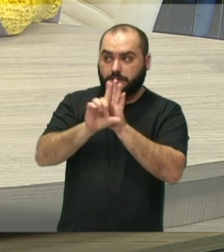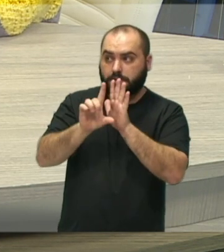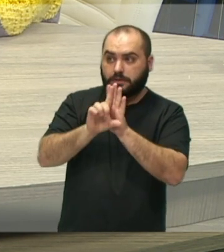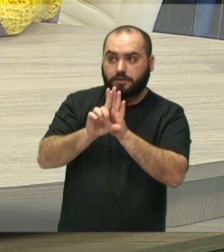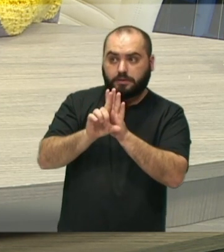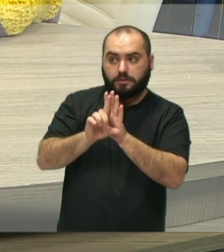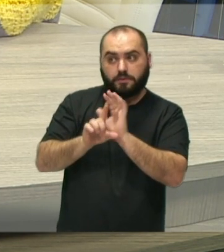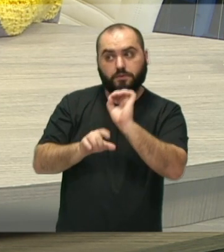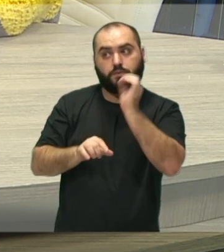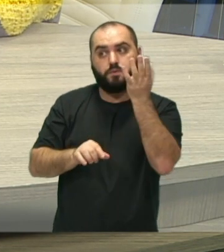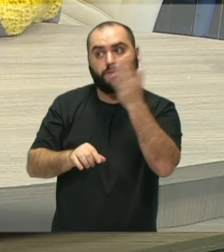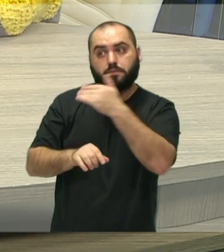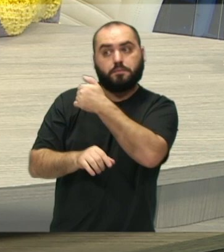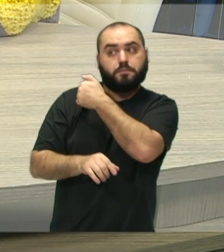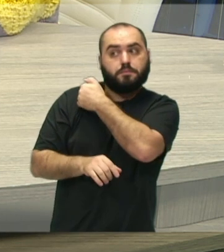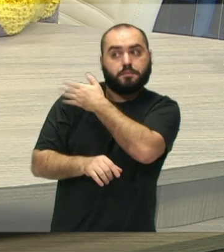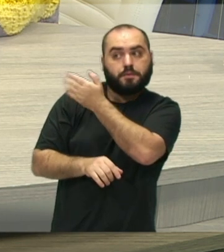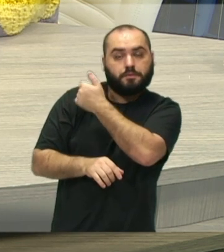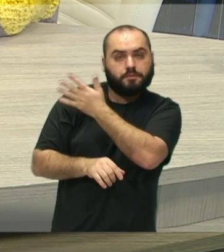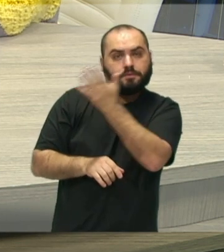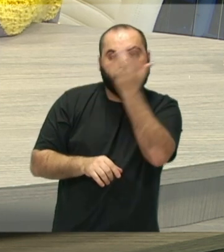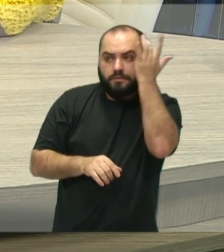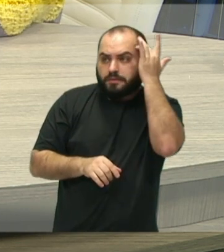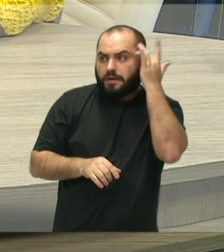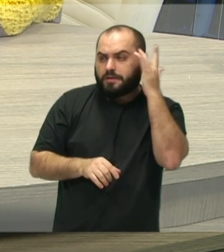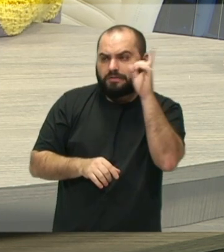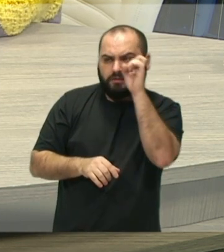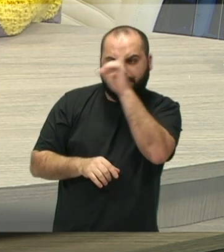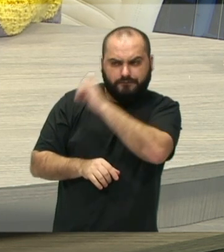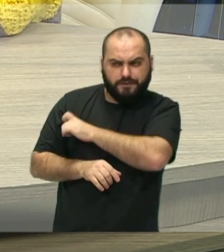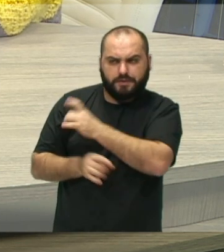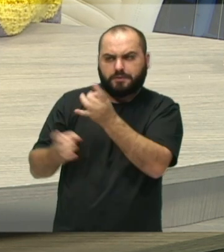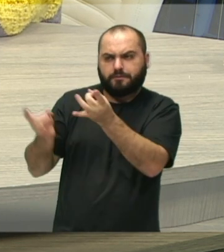algum preconceito em achar que é muito difícil vender pro